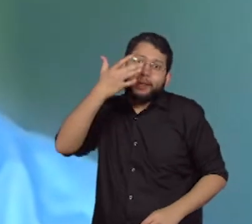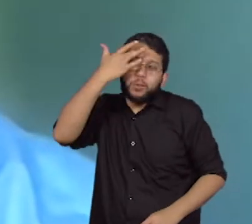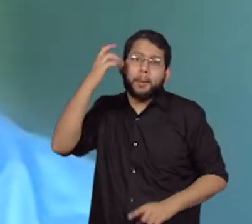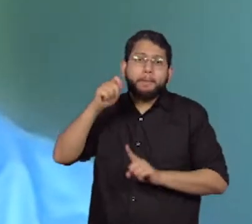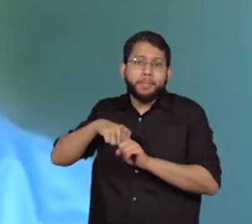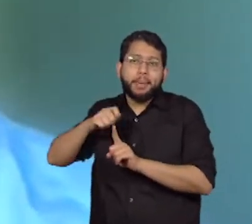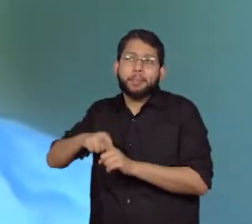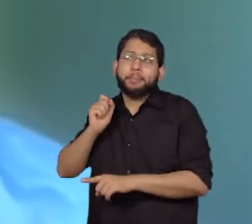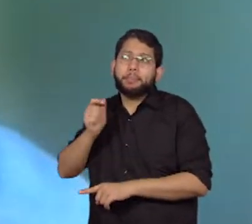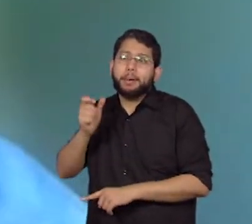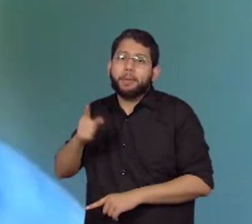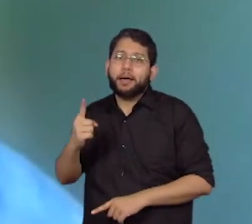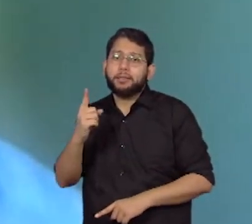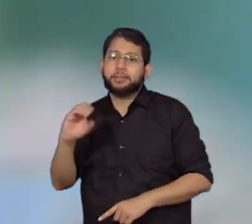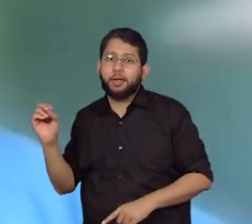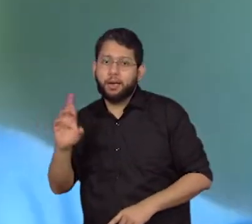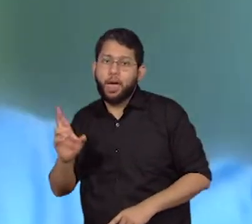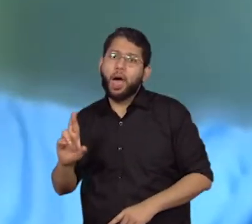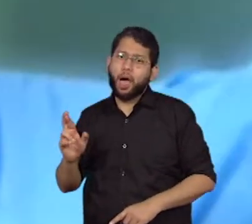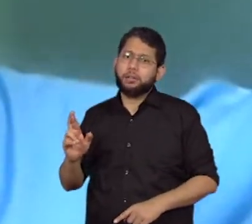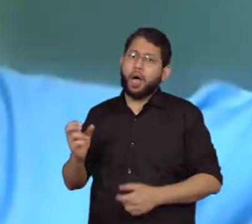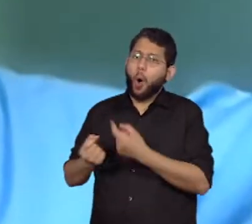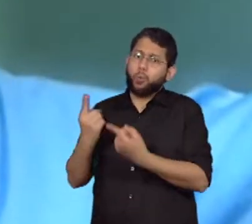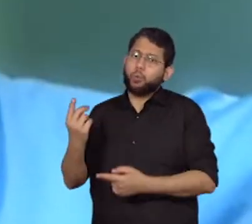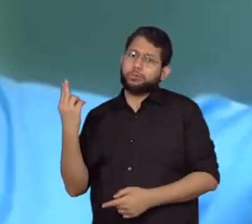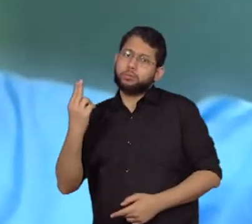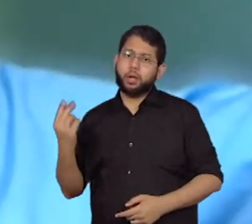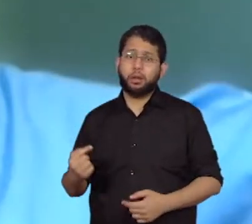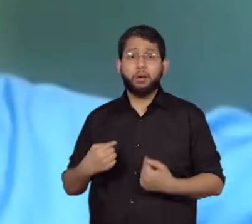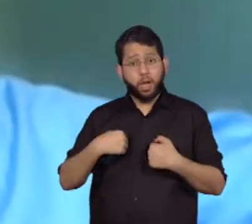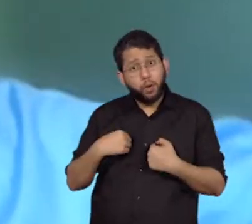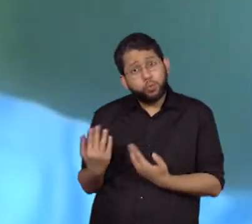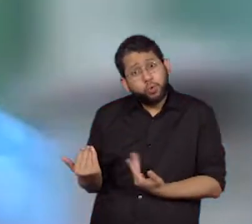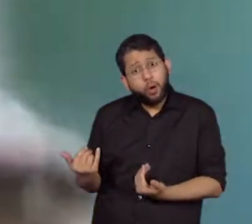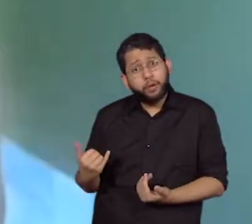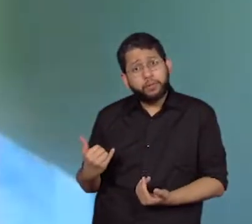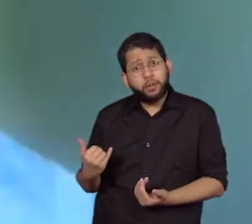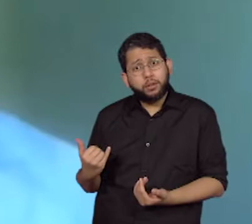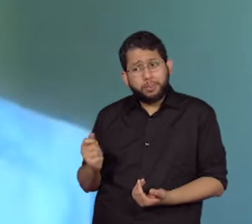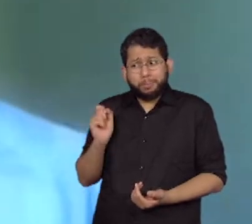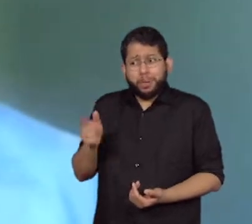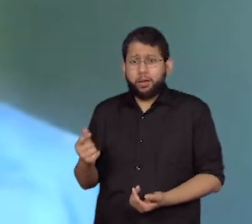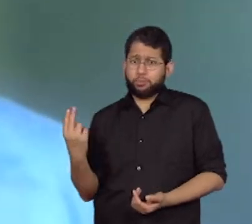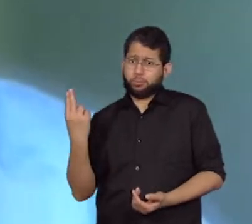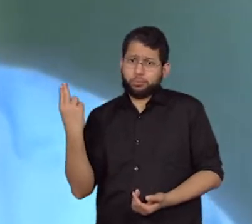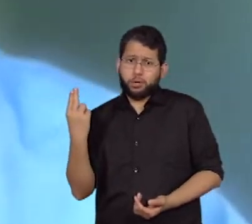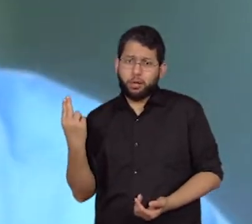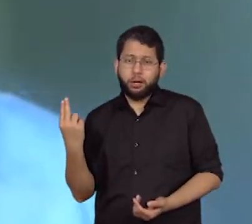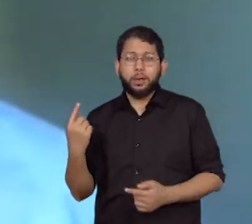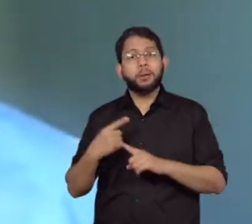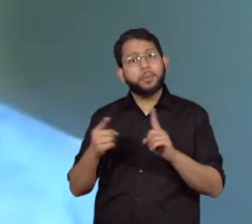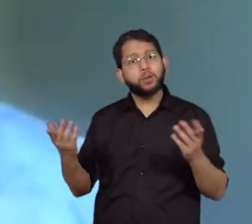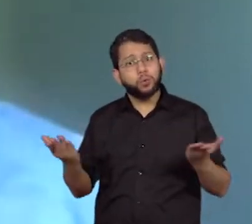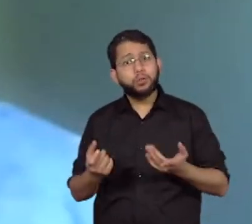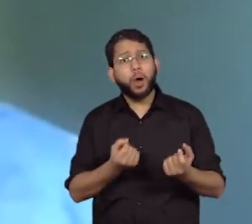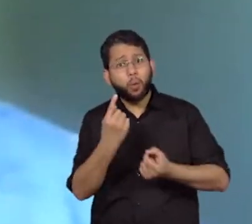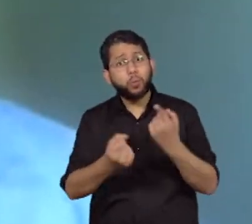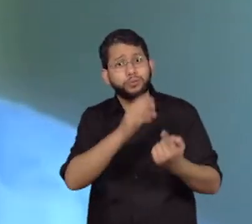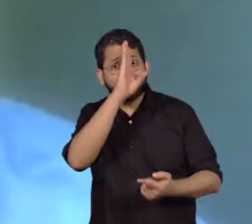alto. Como para mim, quando eu era adolescente, seria. Mas tem alternativas gratuitas,